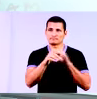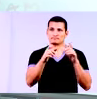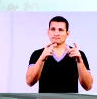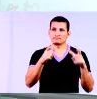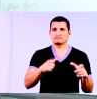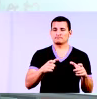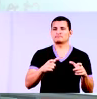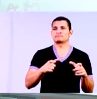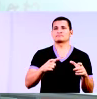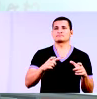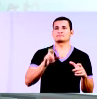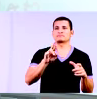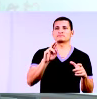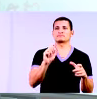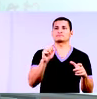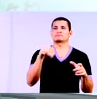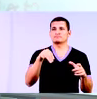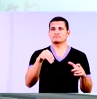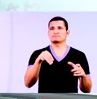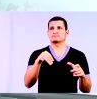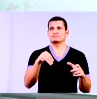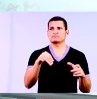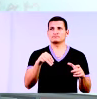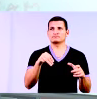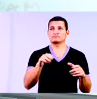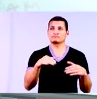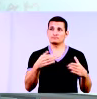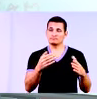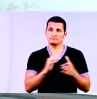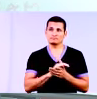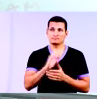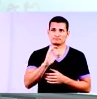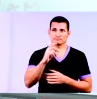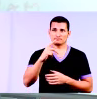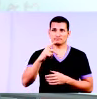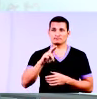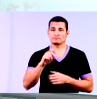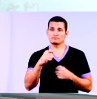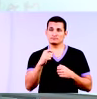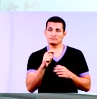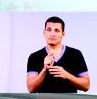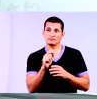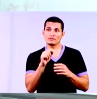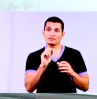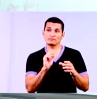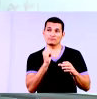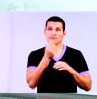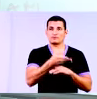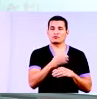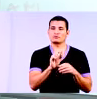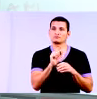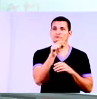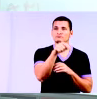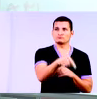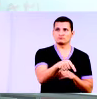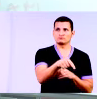programas em execução estão na memória. Então, o processador tem que ir lá na memória que fica fora dele e descobrir, ó, o que você quer que eu